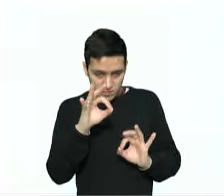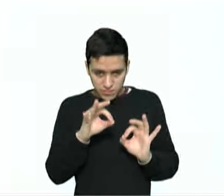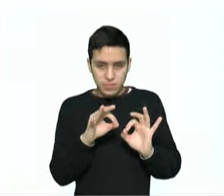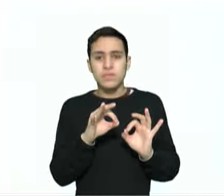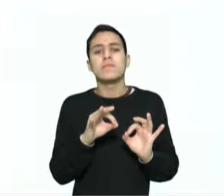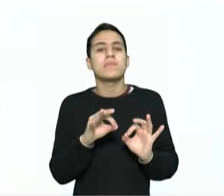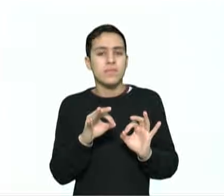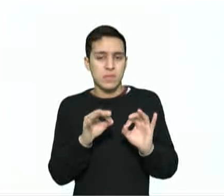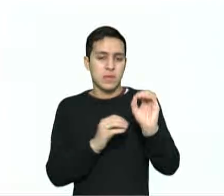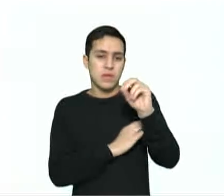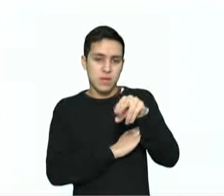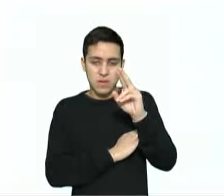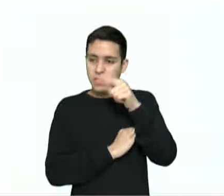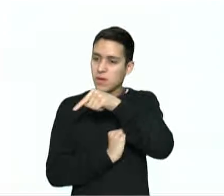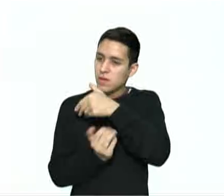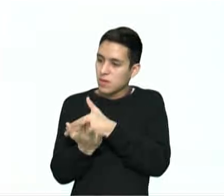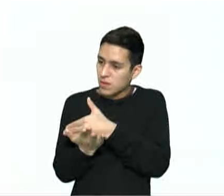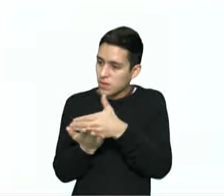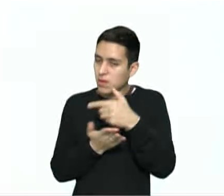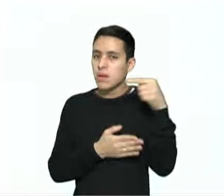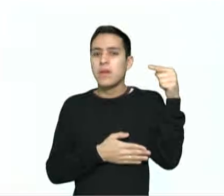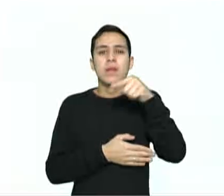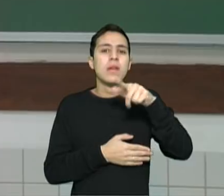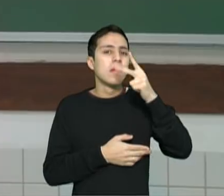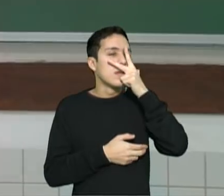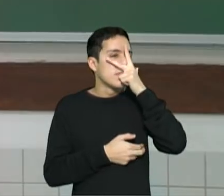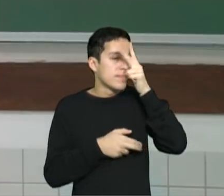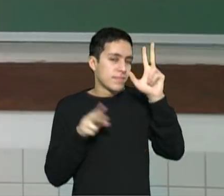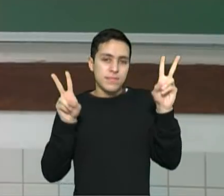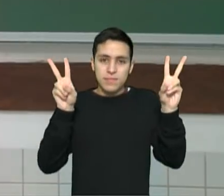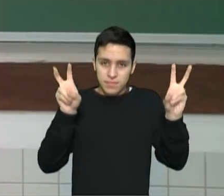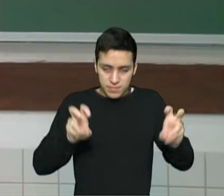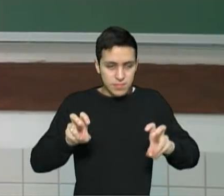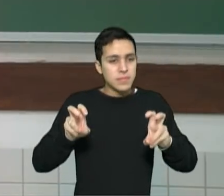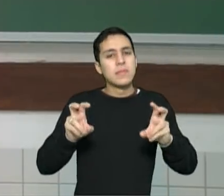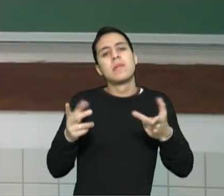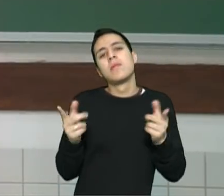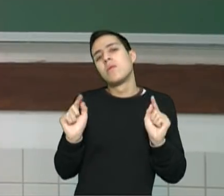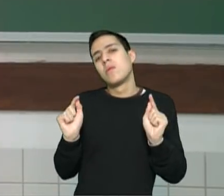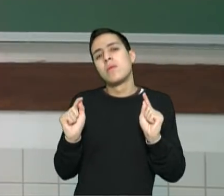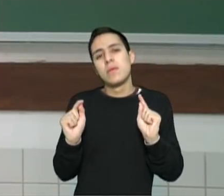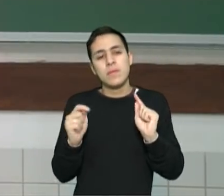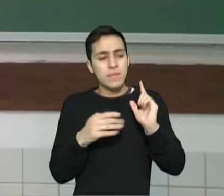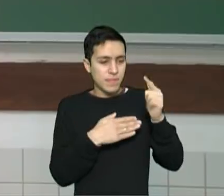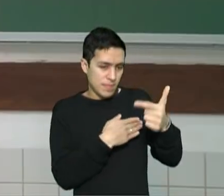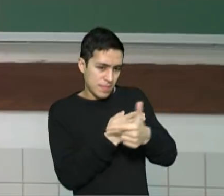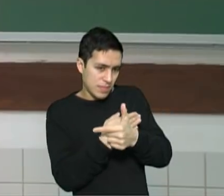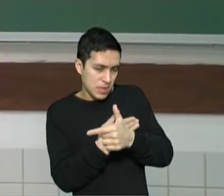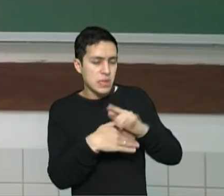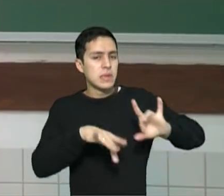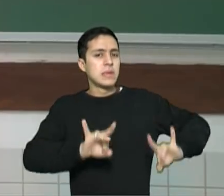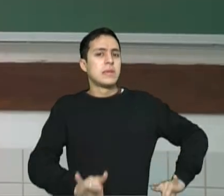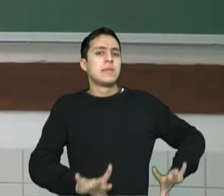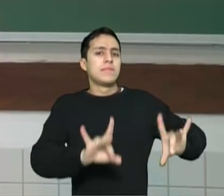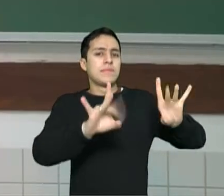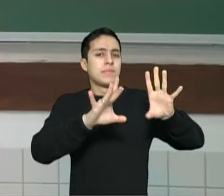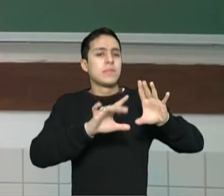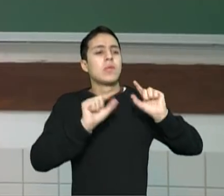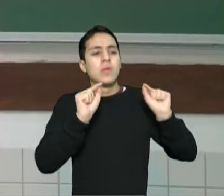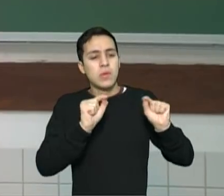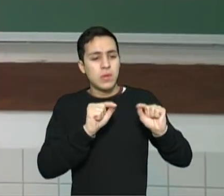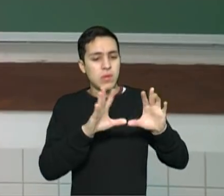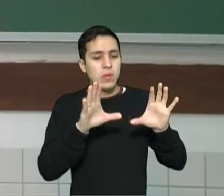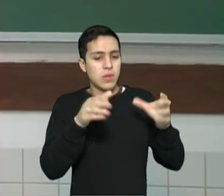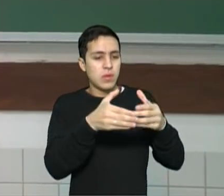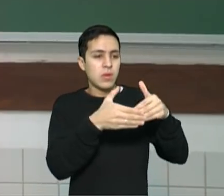o start. Então, eles ficaram com a situação de, digamos, privilégio de ser o chamado